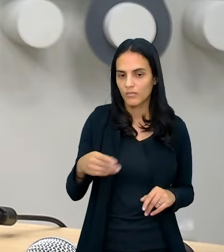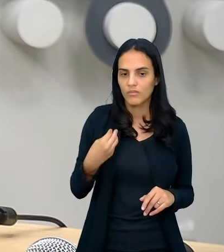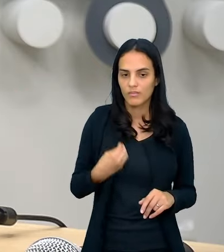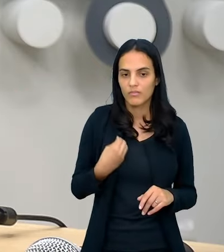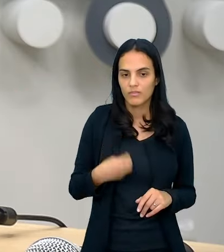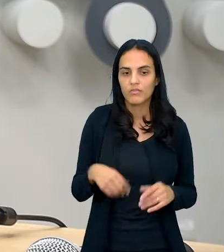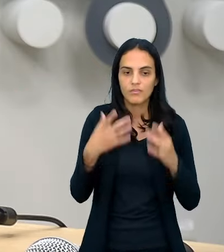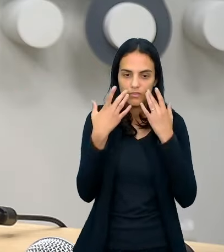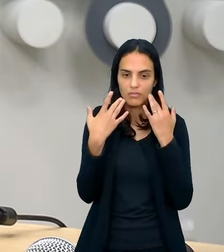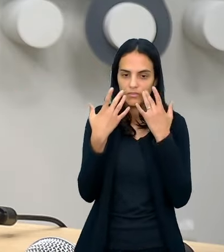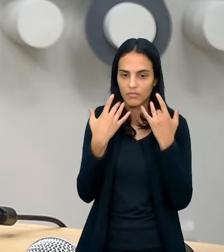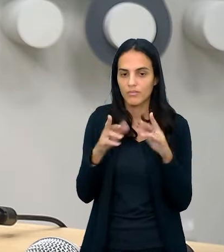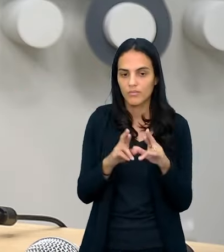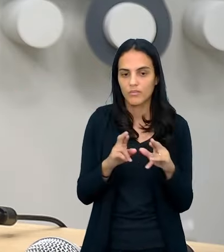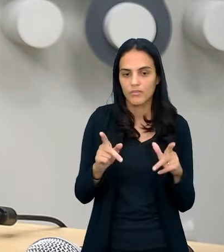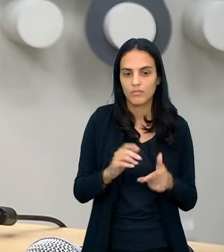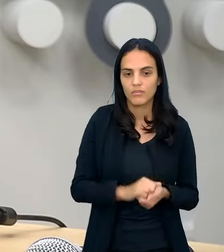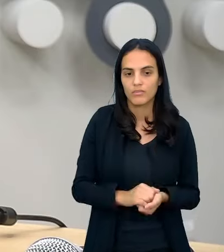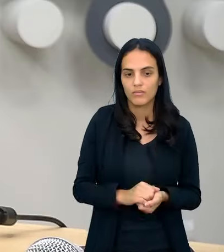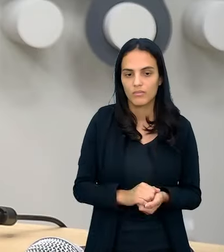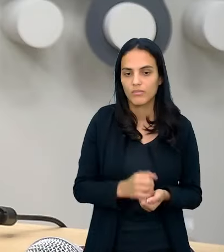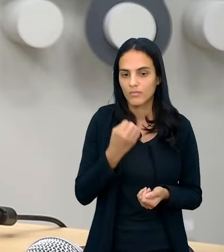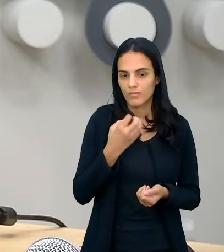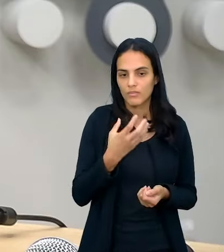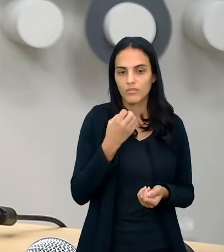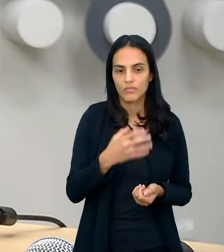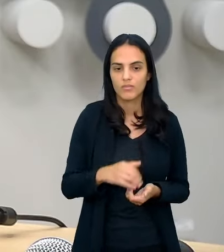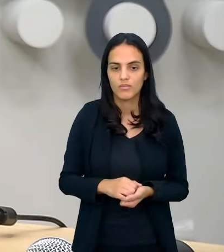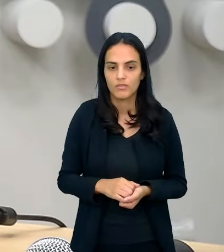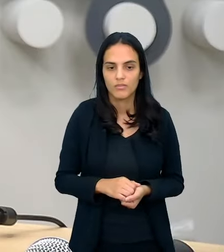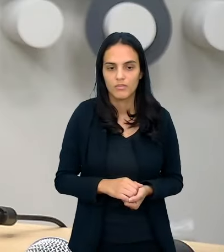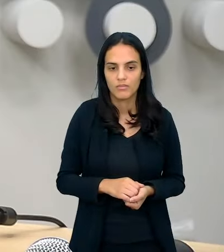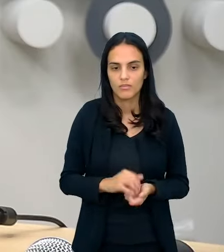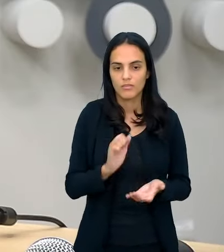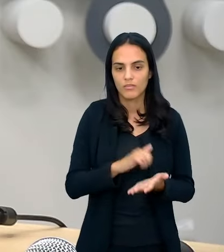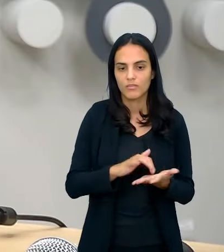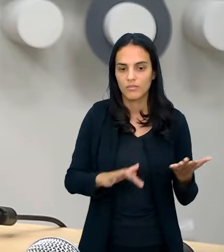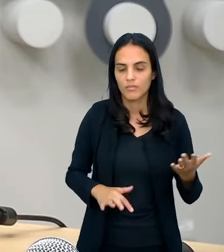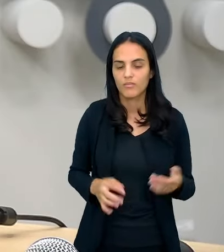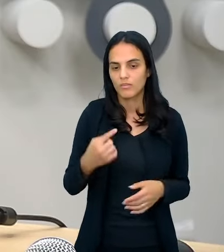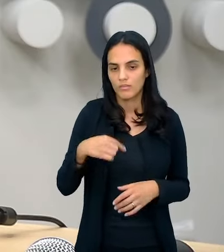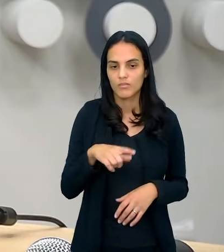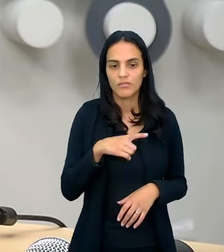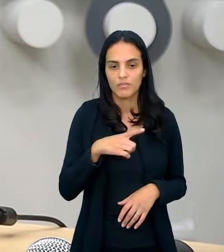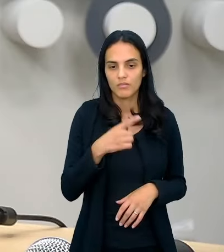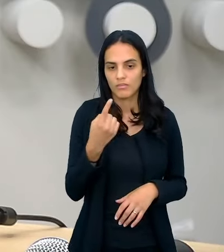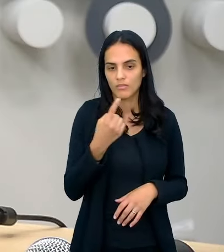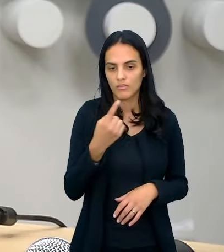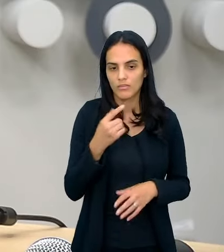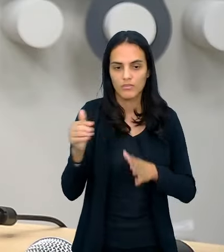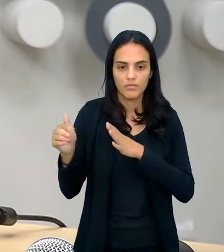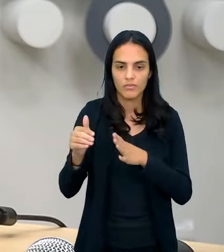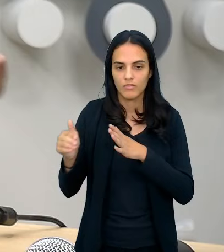É uma apresentação ali muito diferente. Bom, vamos lá, né, destrinchar essa atividade. A gente tem ali, no primeiro momento,